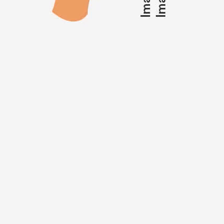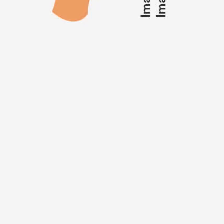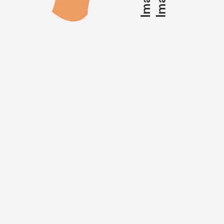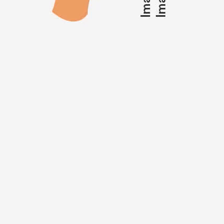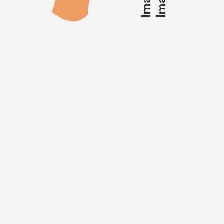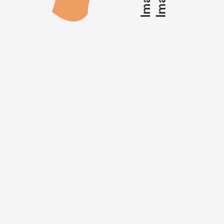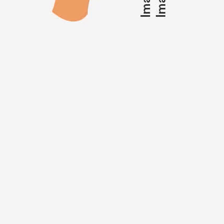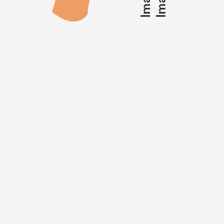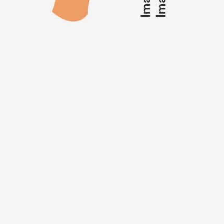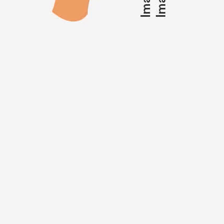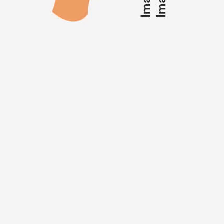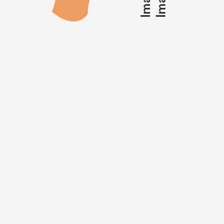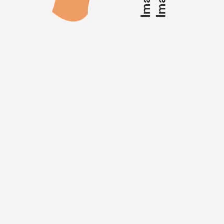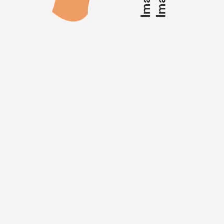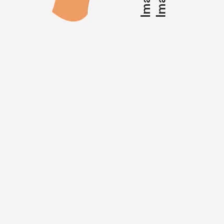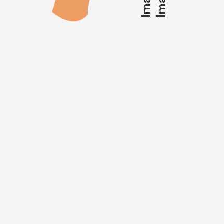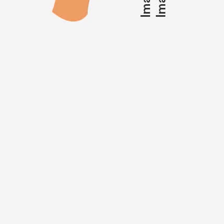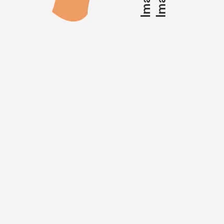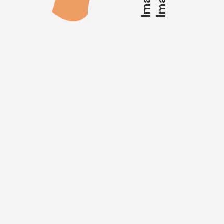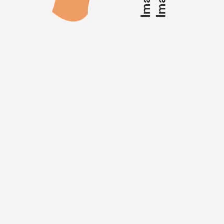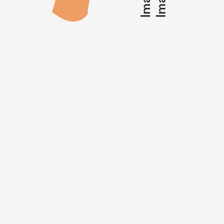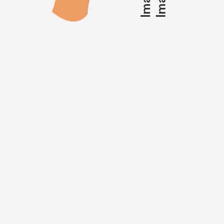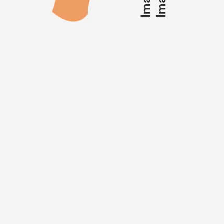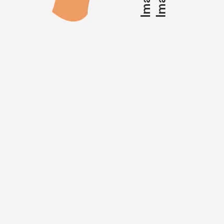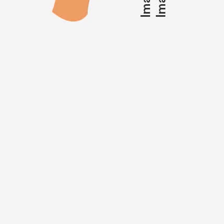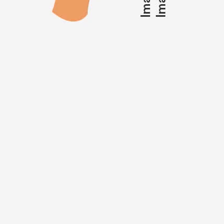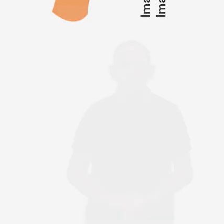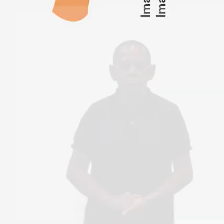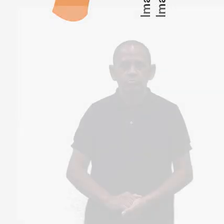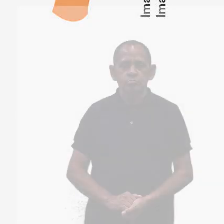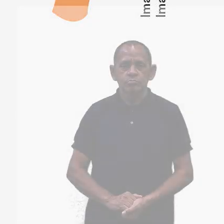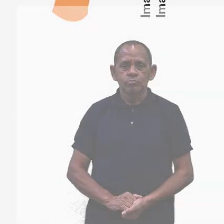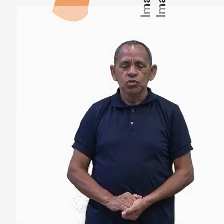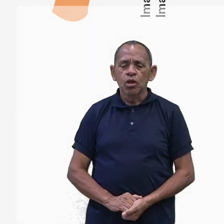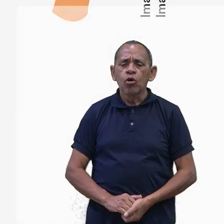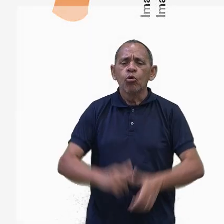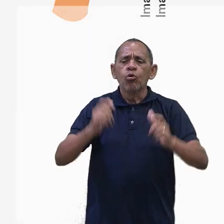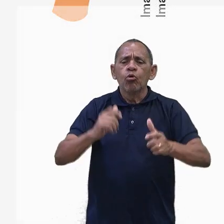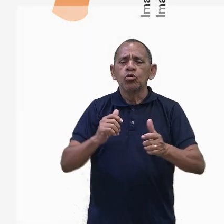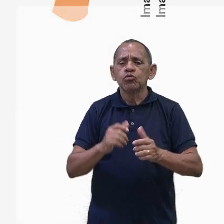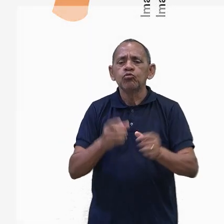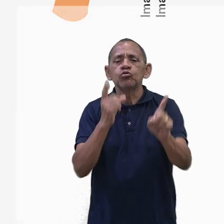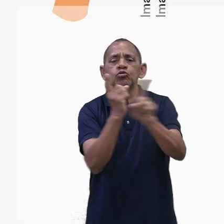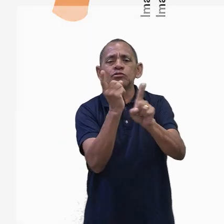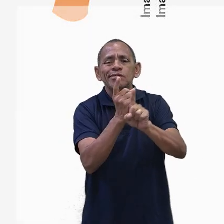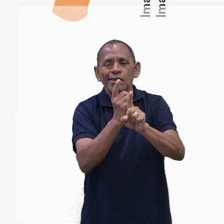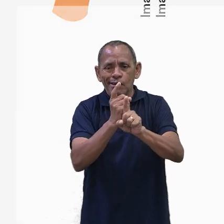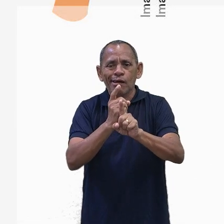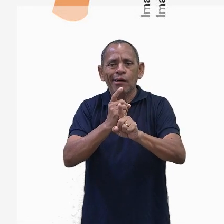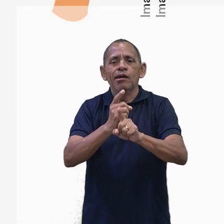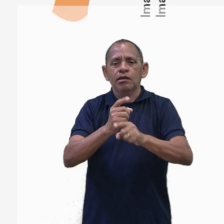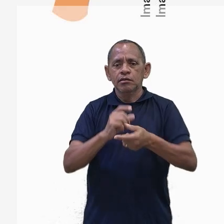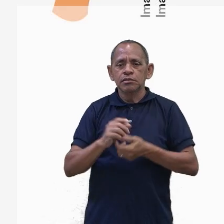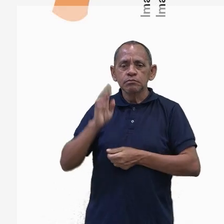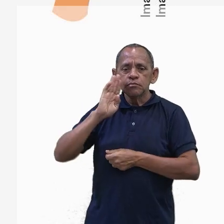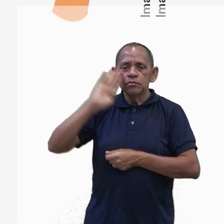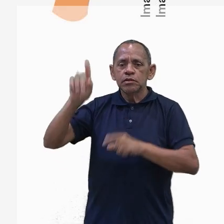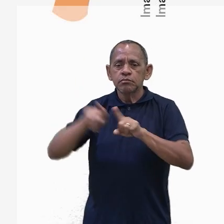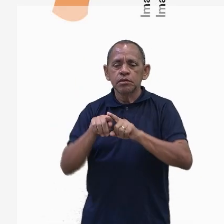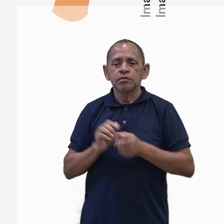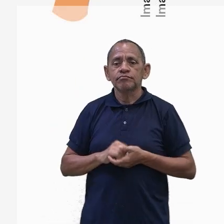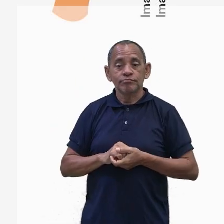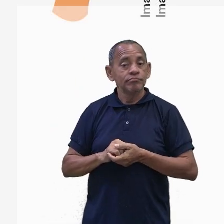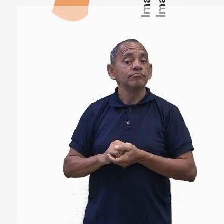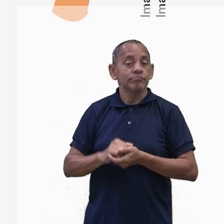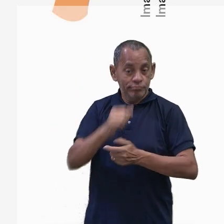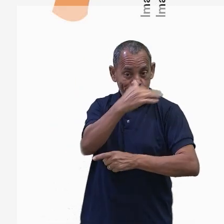explicações racionais. E aonde é que eu vou encontrar esse elemento primordial, essa araqué? Na natureza.